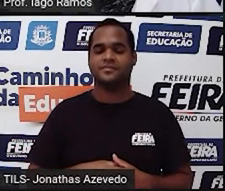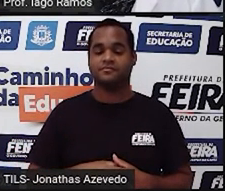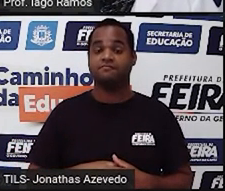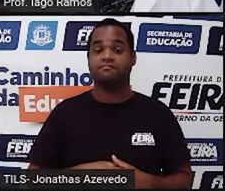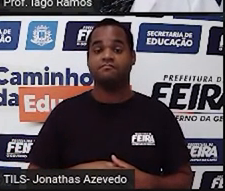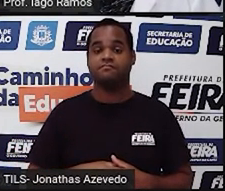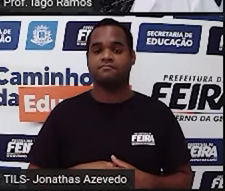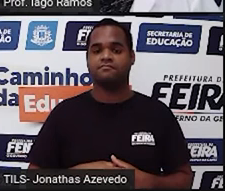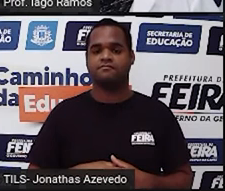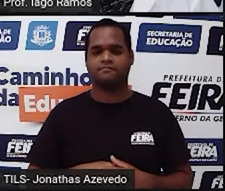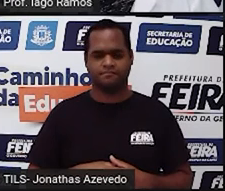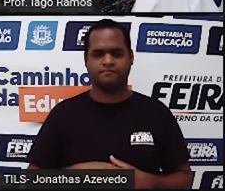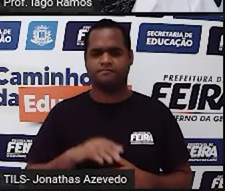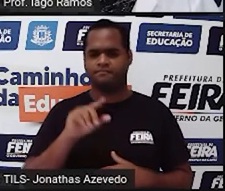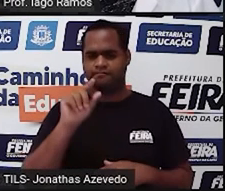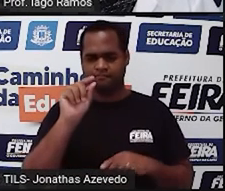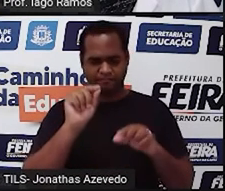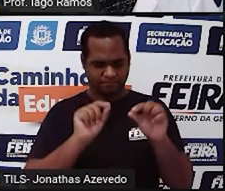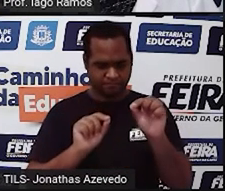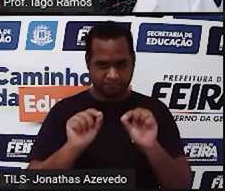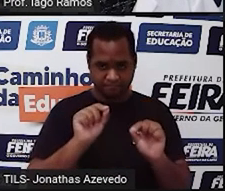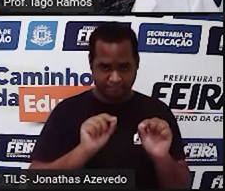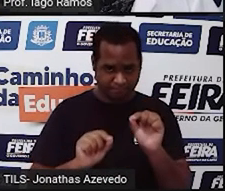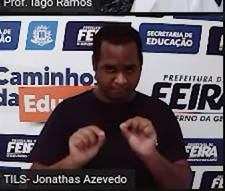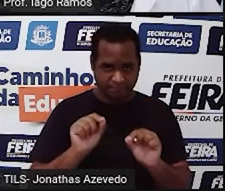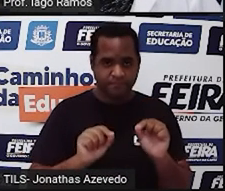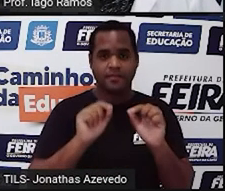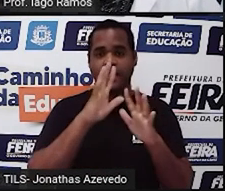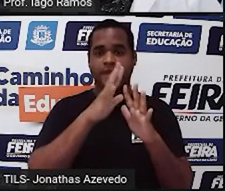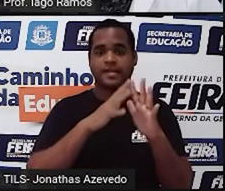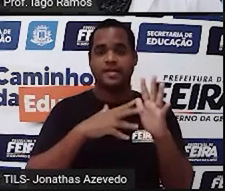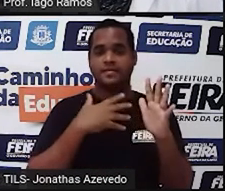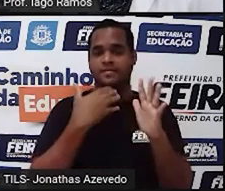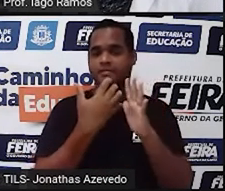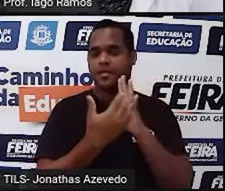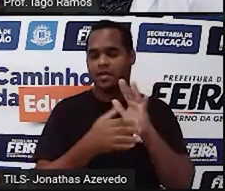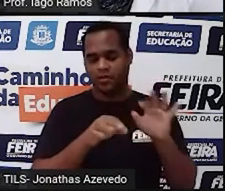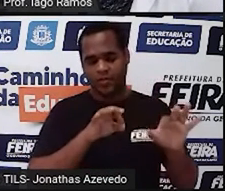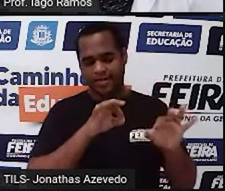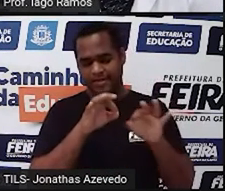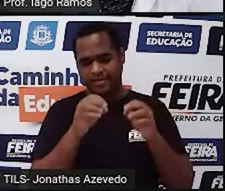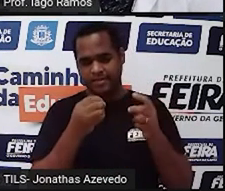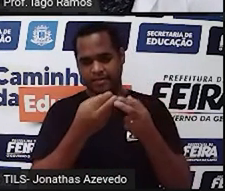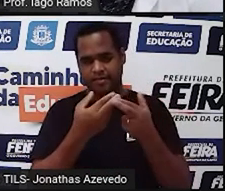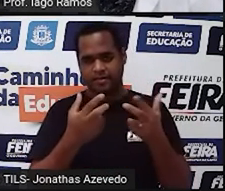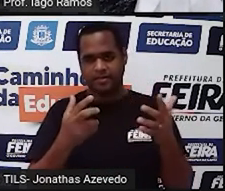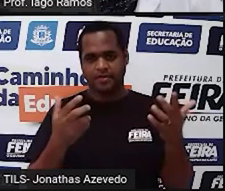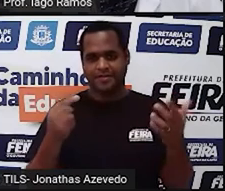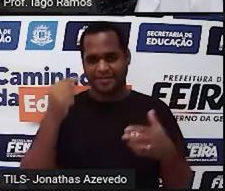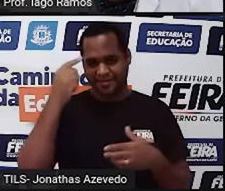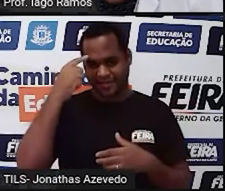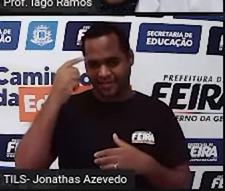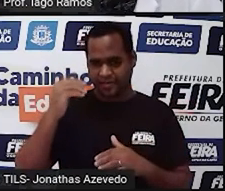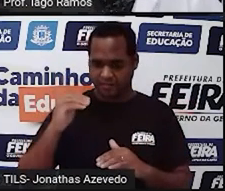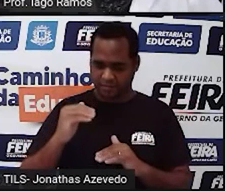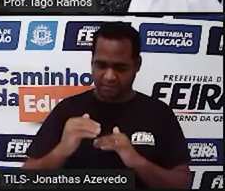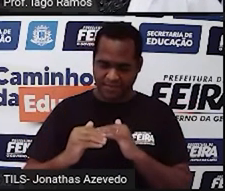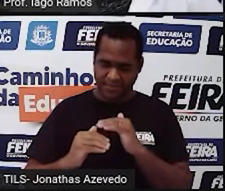então a ideia que você Organize essa tabela e de forma decrescente